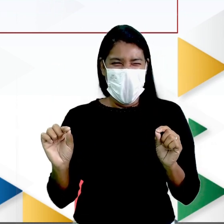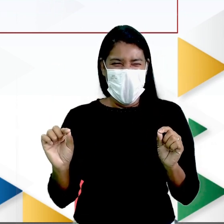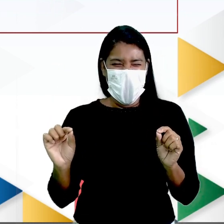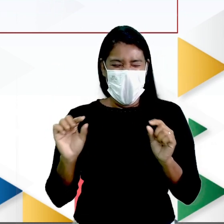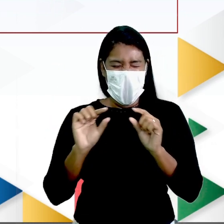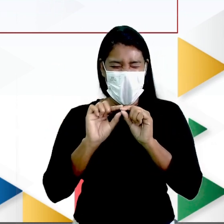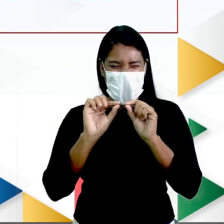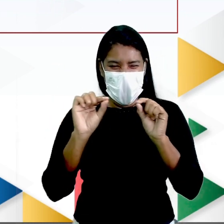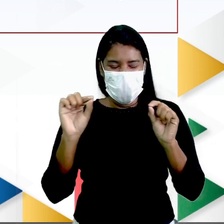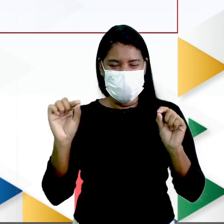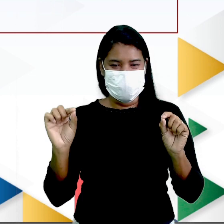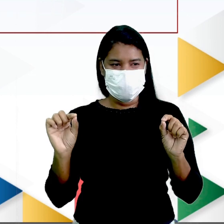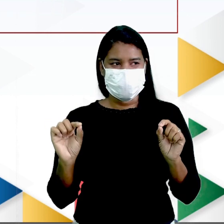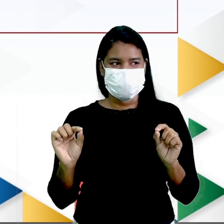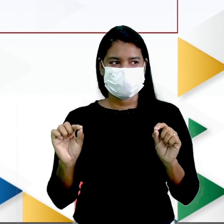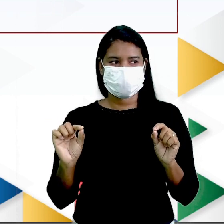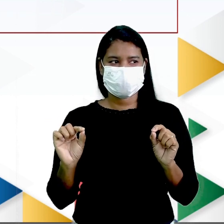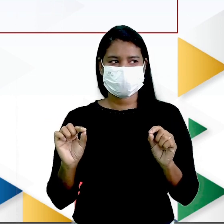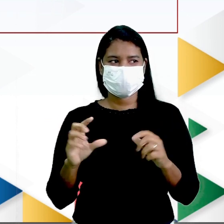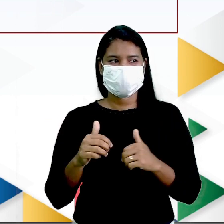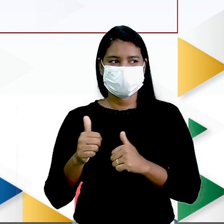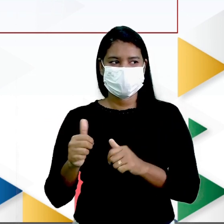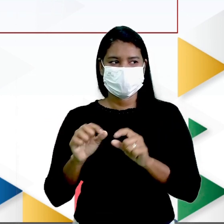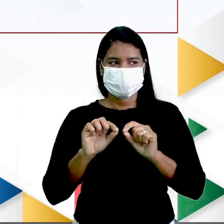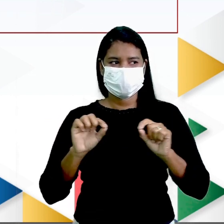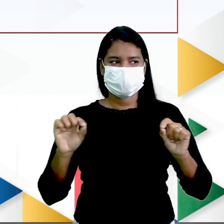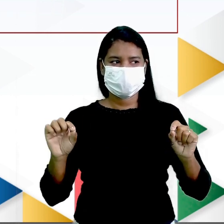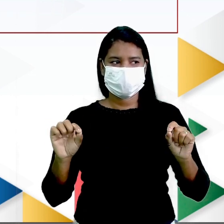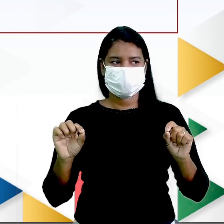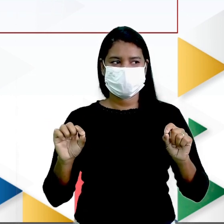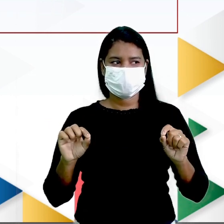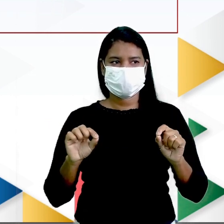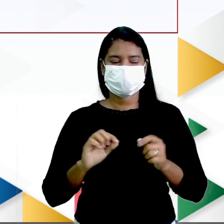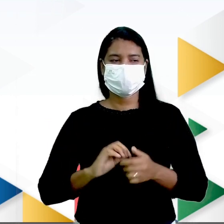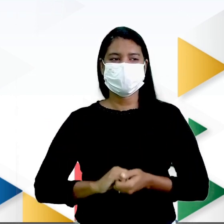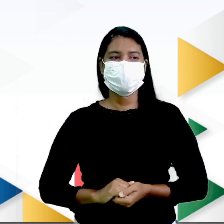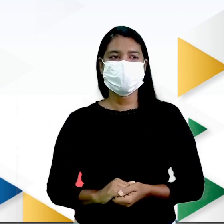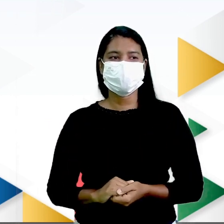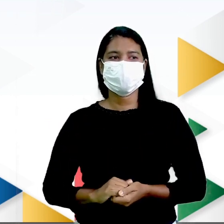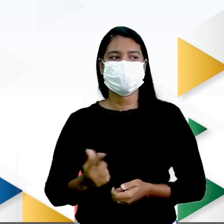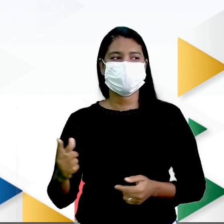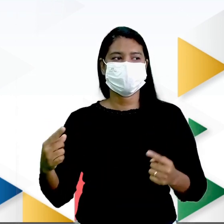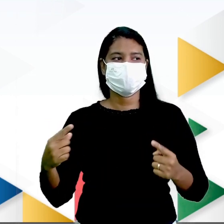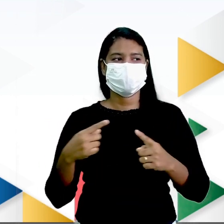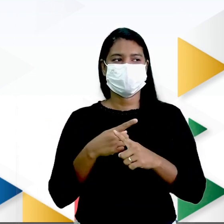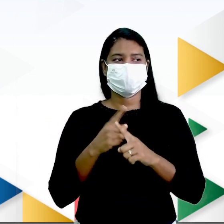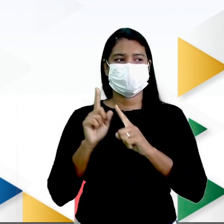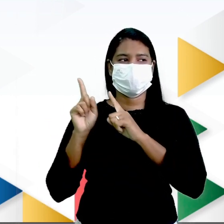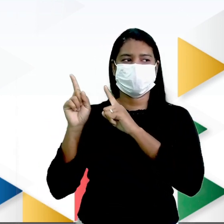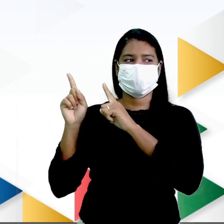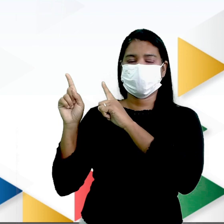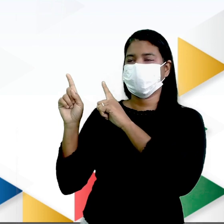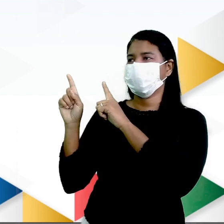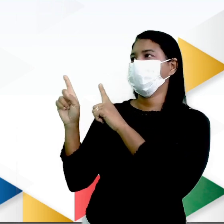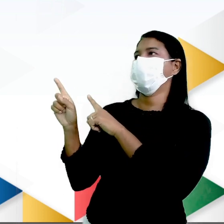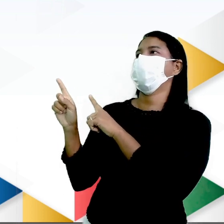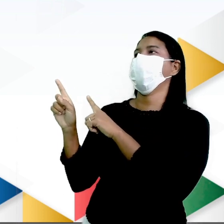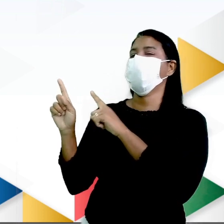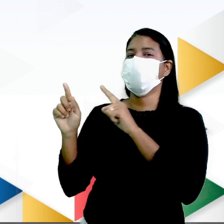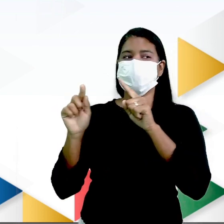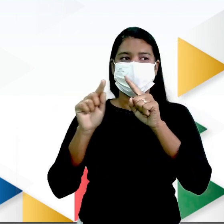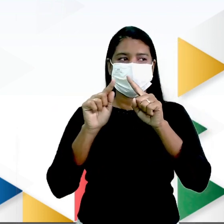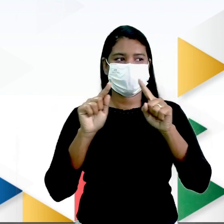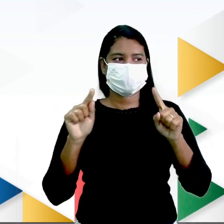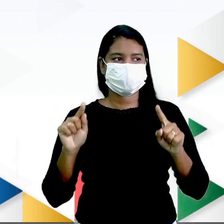região fechada, composta por segmentos de retas que não se cruzam. Combinado? Vamos lá, então. Aí um exemplo, ó. Eu